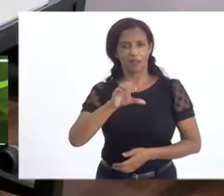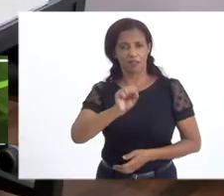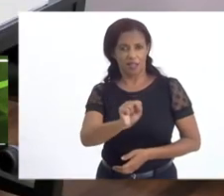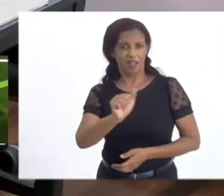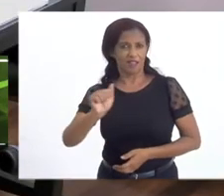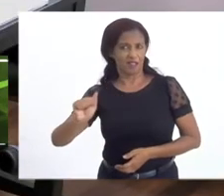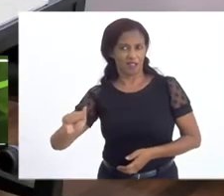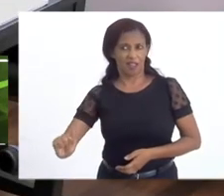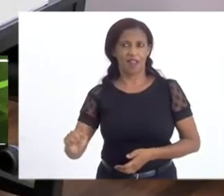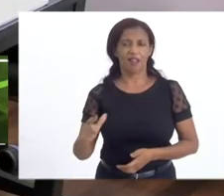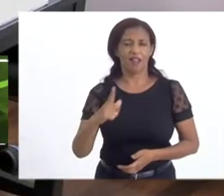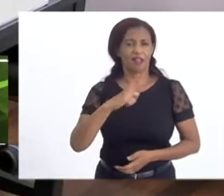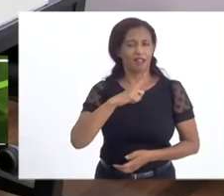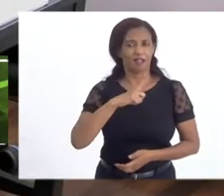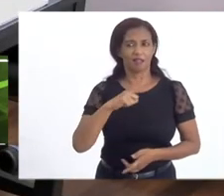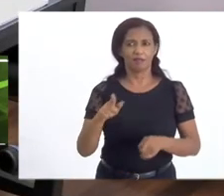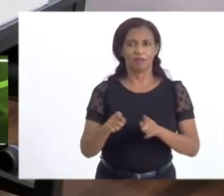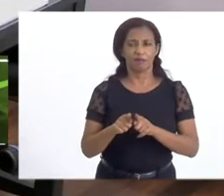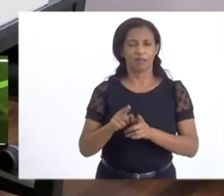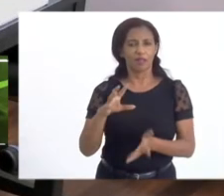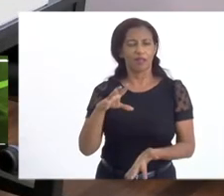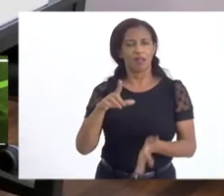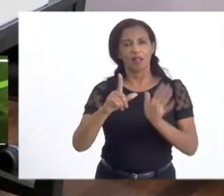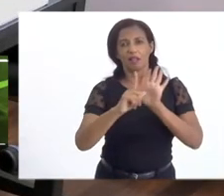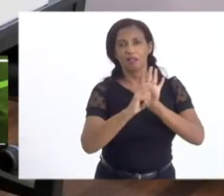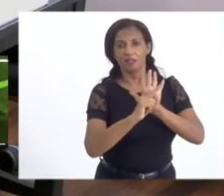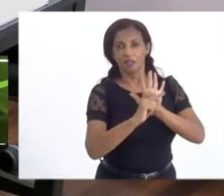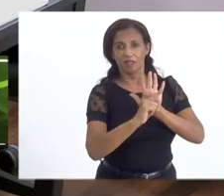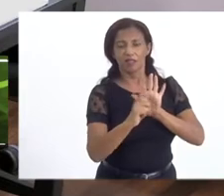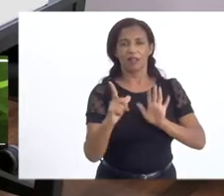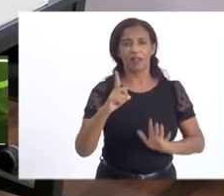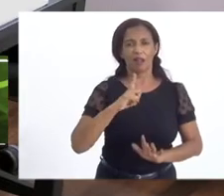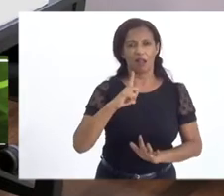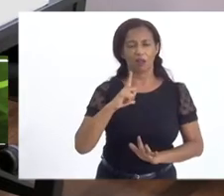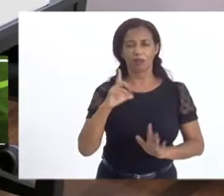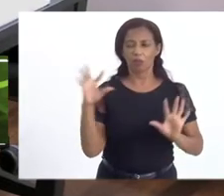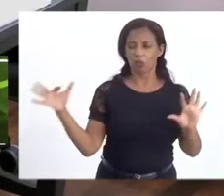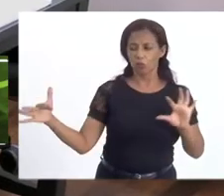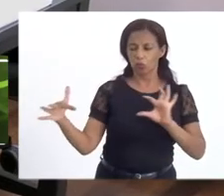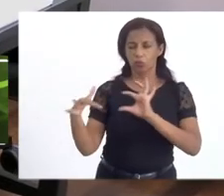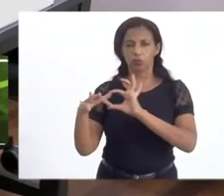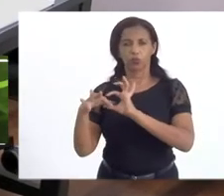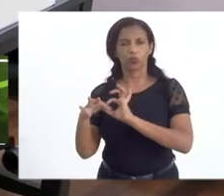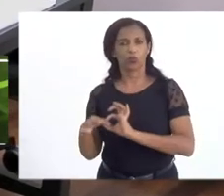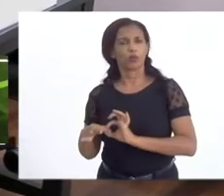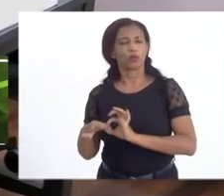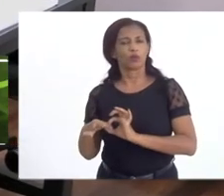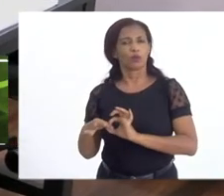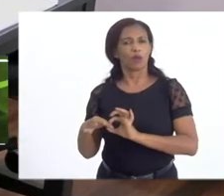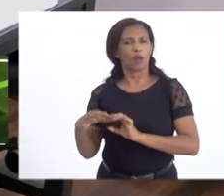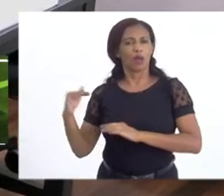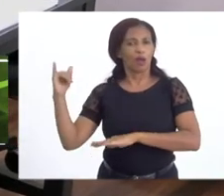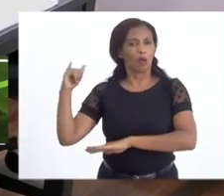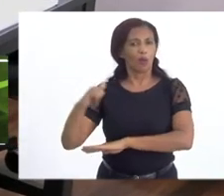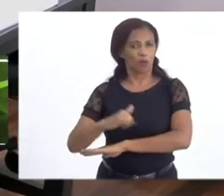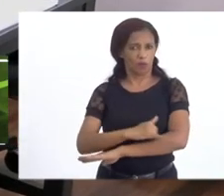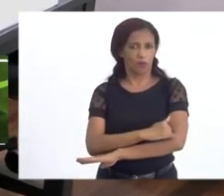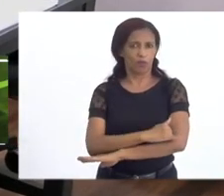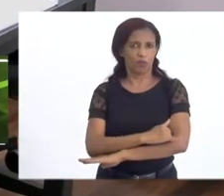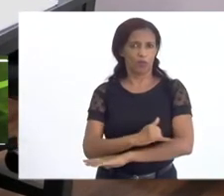integra a Central do Brasil ao aeroporto, é até muito